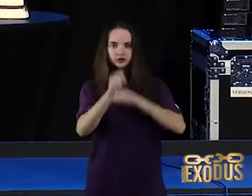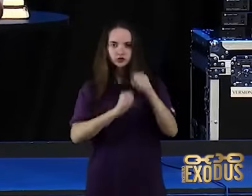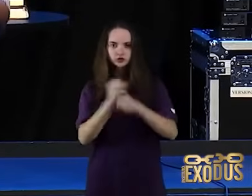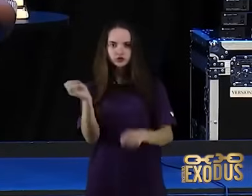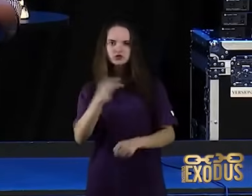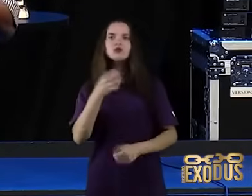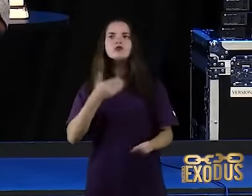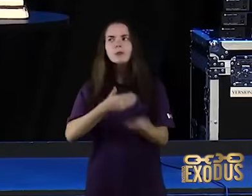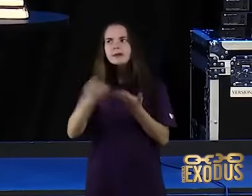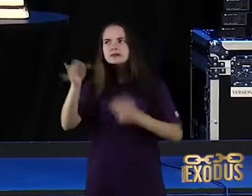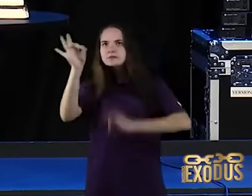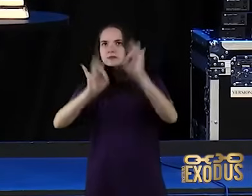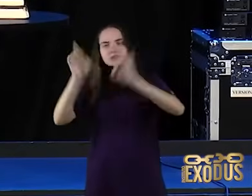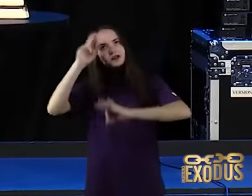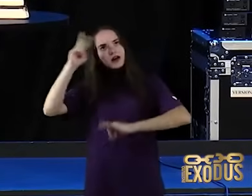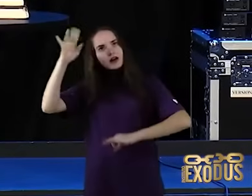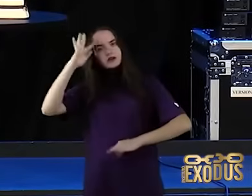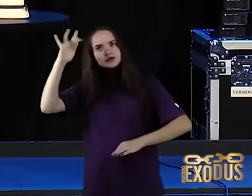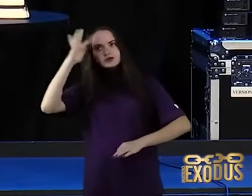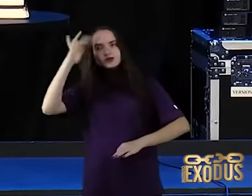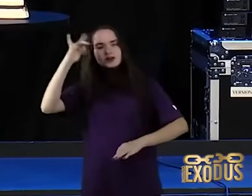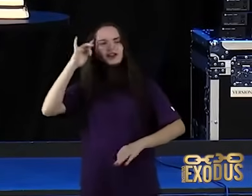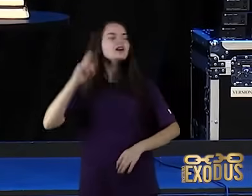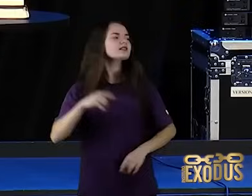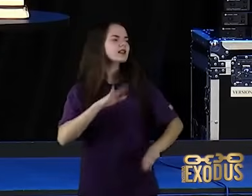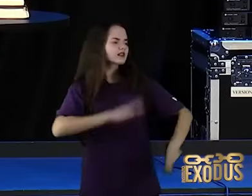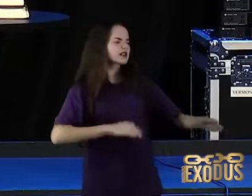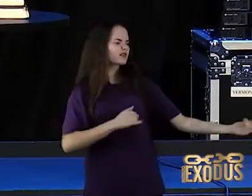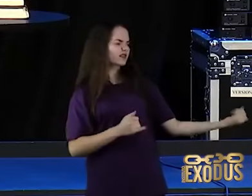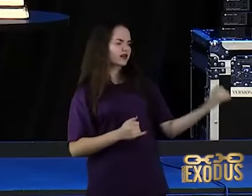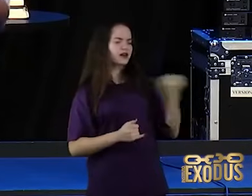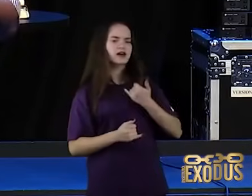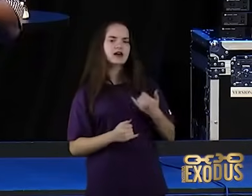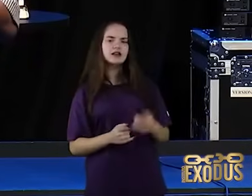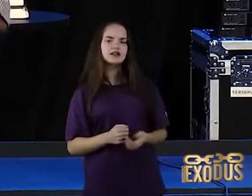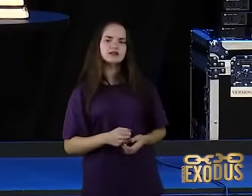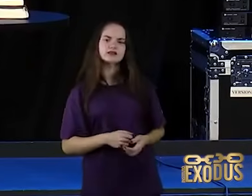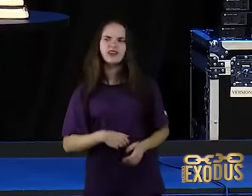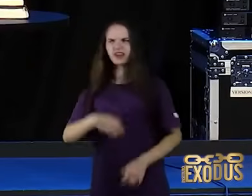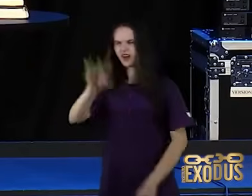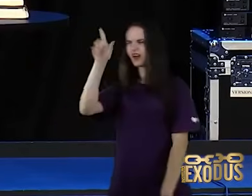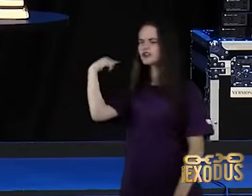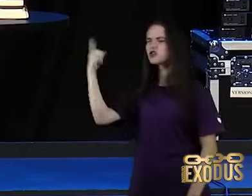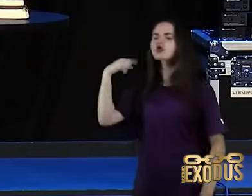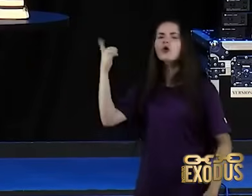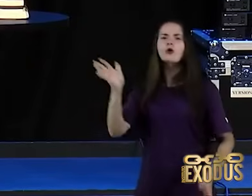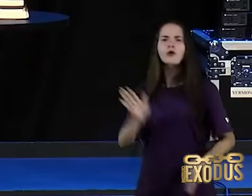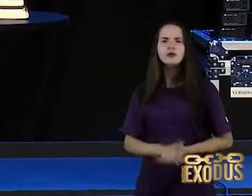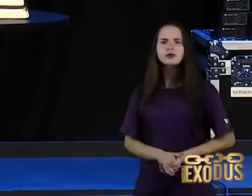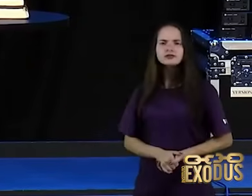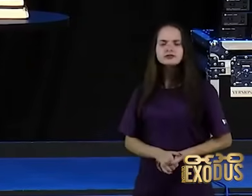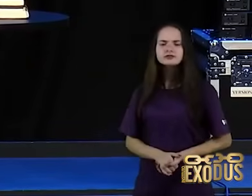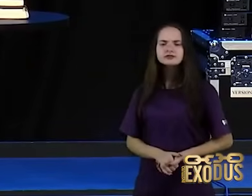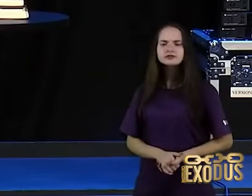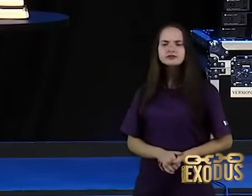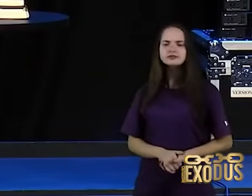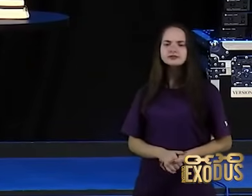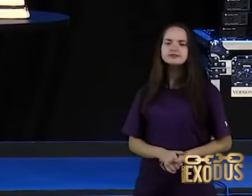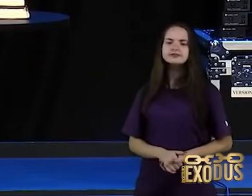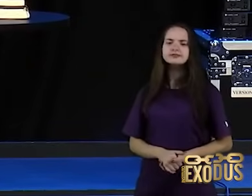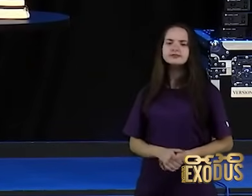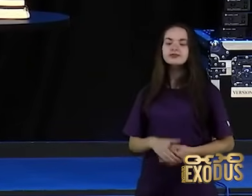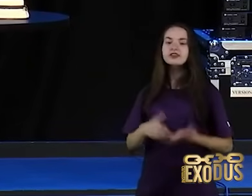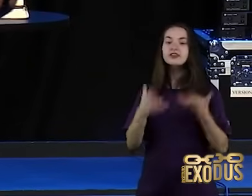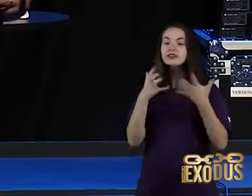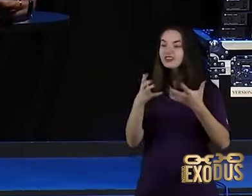casa teu amigo ou alguém que te segue você tem um seguidor vai ter sempre alguém que vai dizer você tá é doido isso aí não existe ele vai fazer você